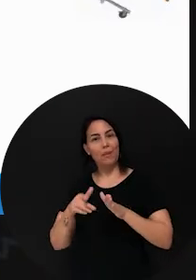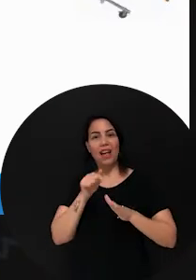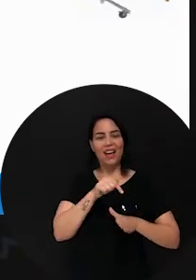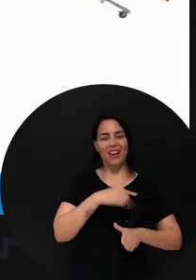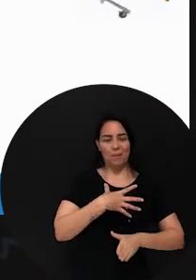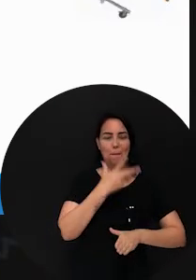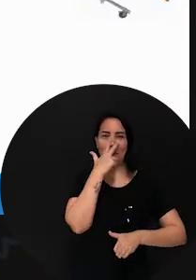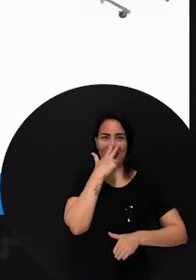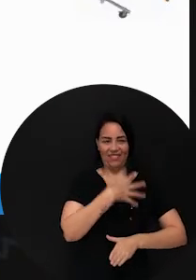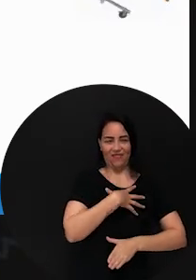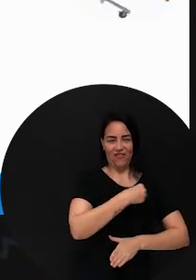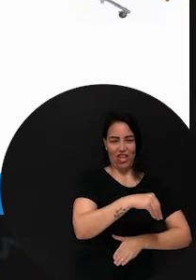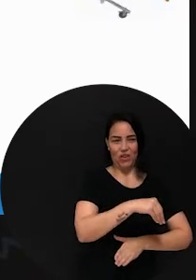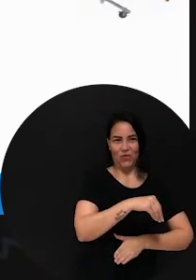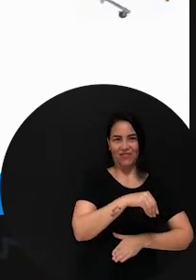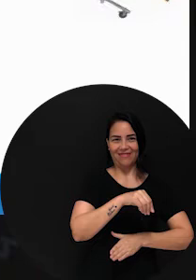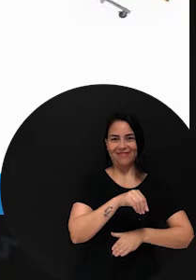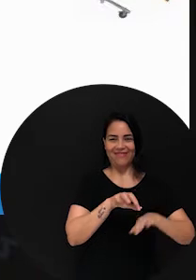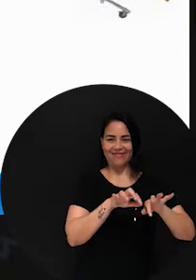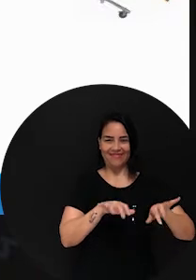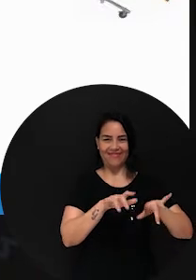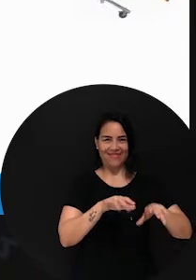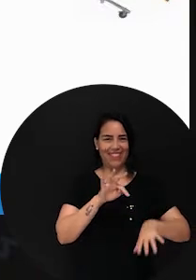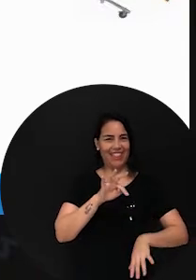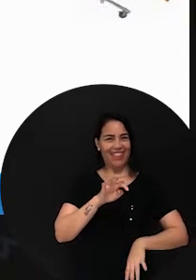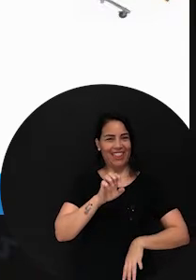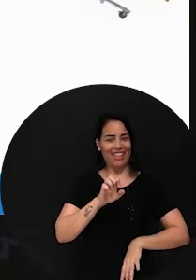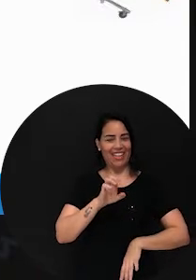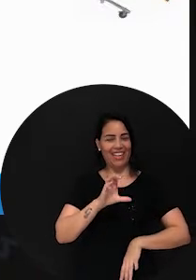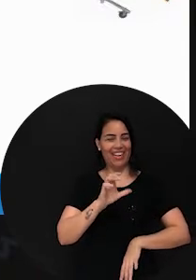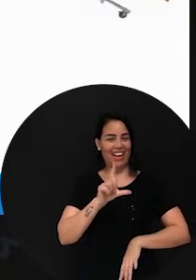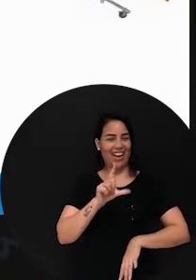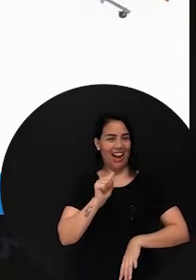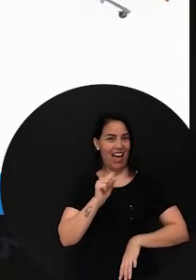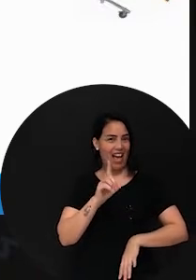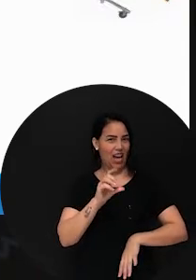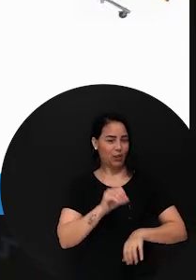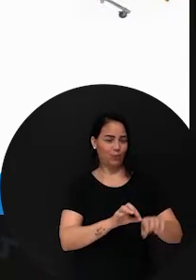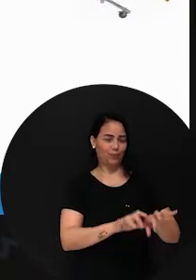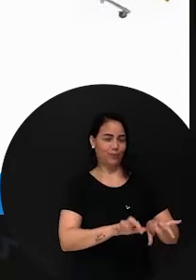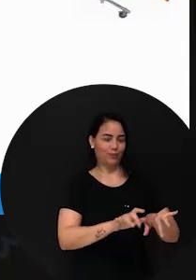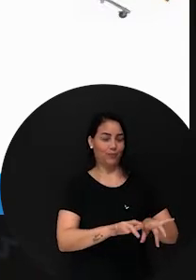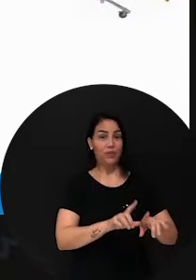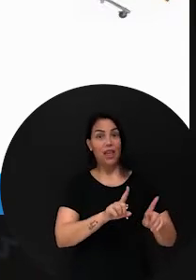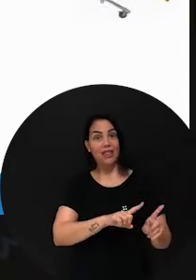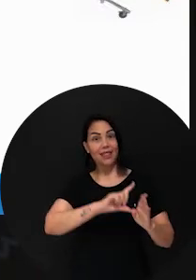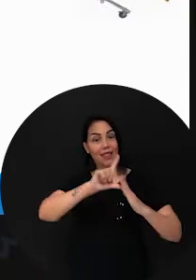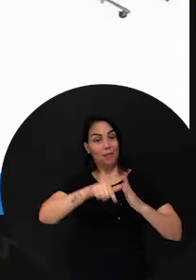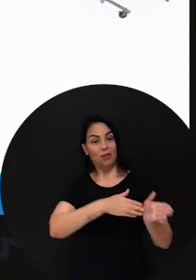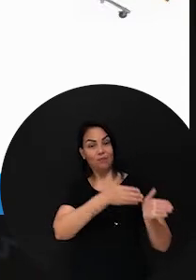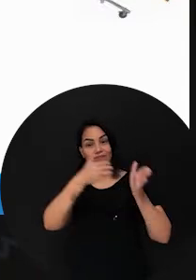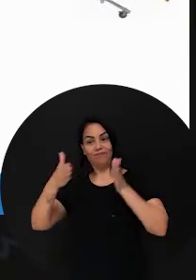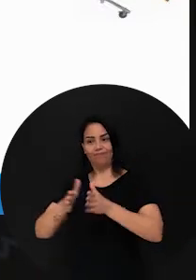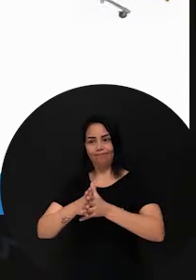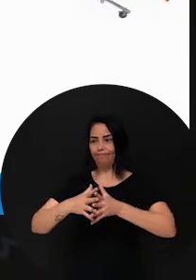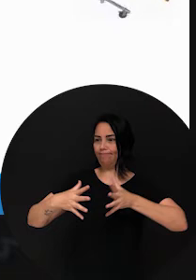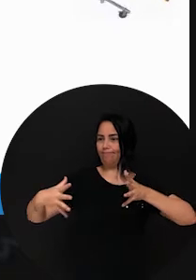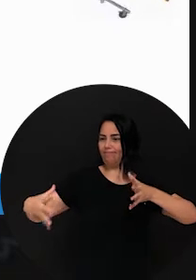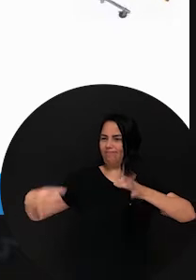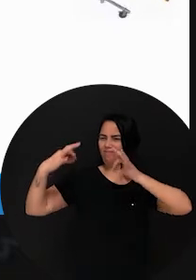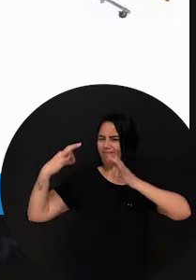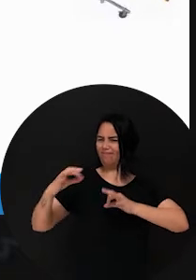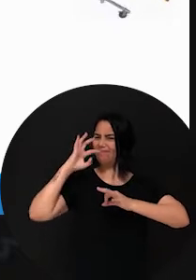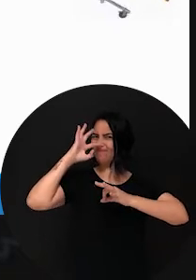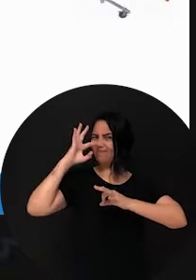O piano mesmo, que também a gente oferece aulas tanto de teclado, com a professora Ângela, quanto de piano,